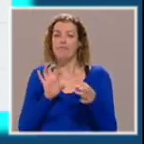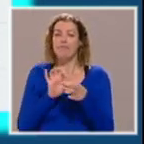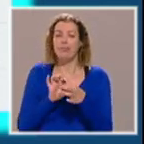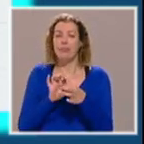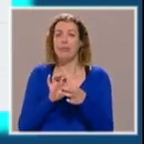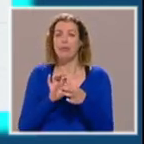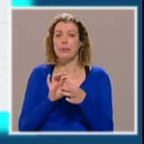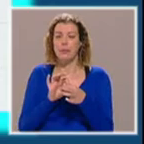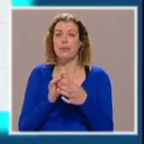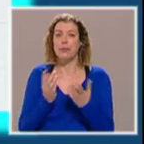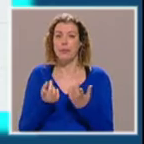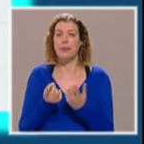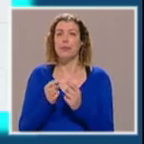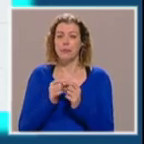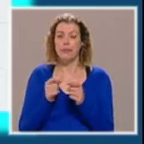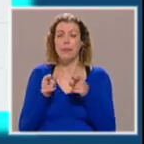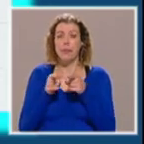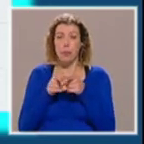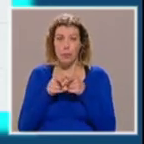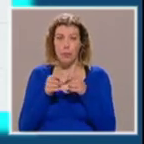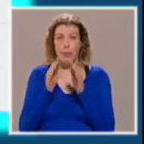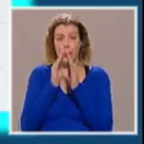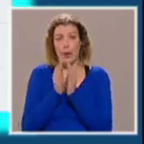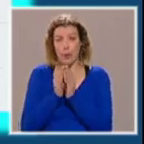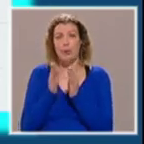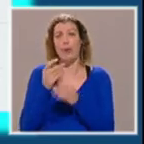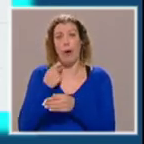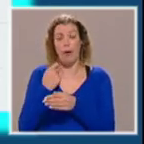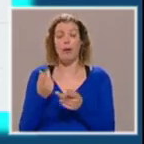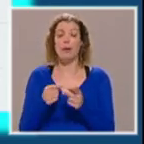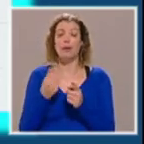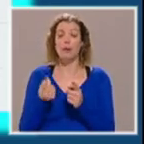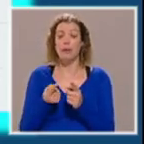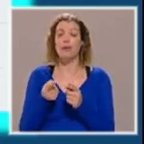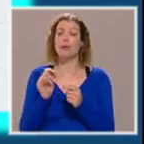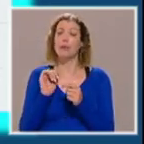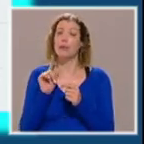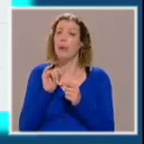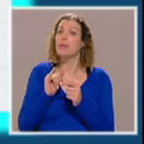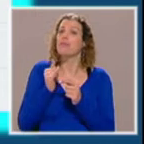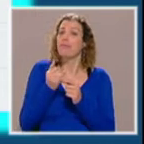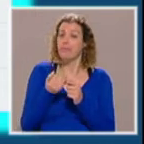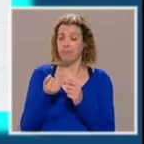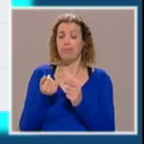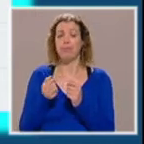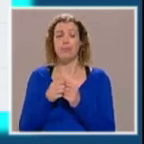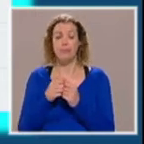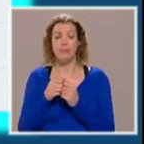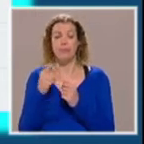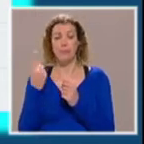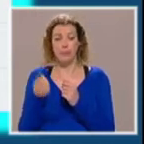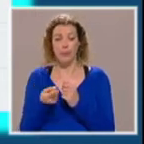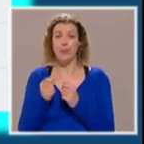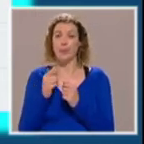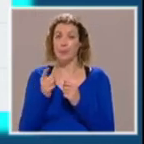a ligação entre os pequenos lábios, e temos também o orifício genital. Depois